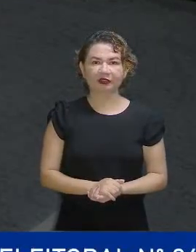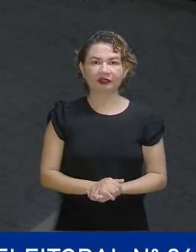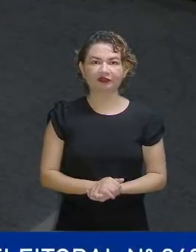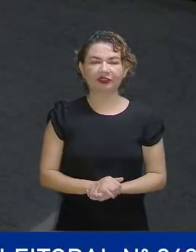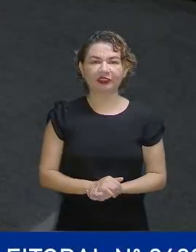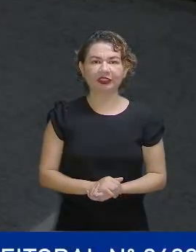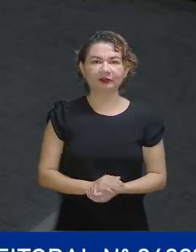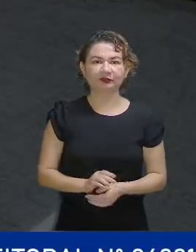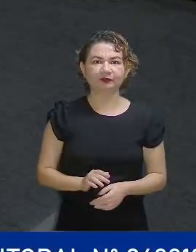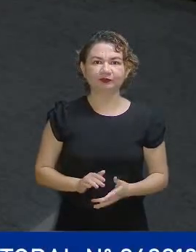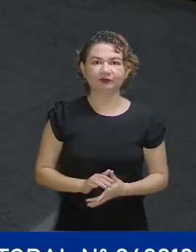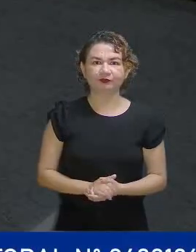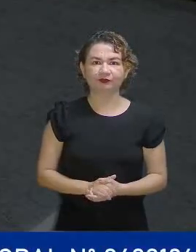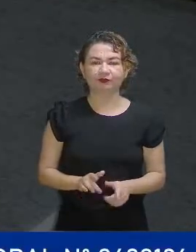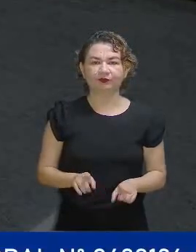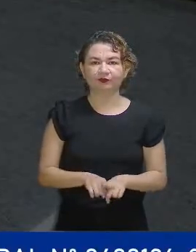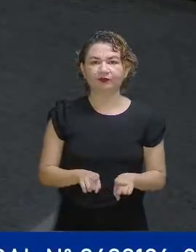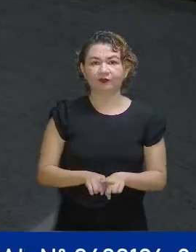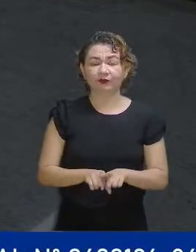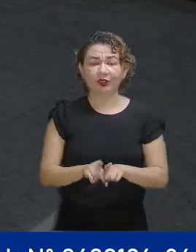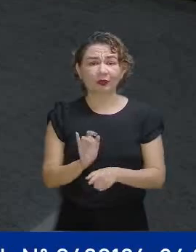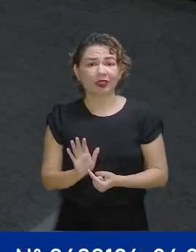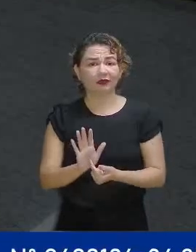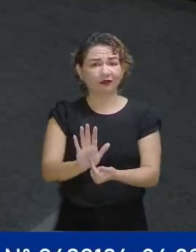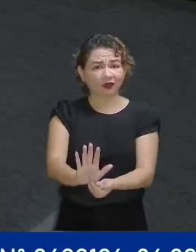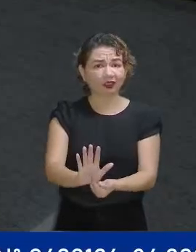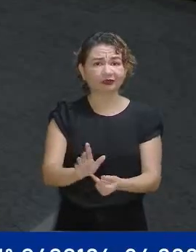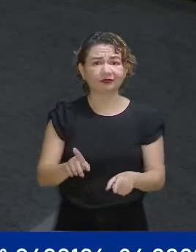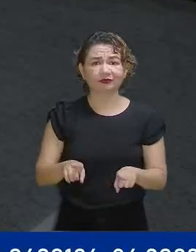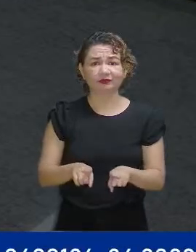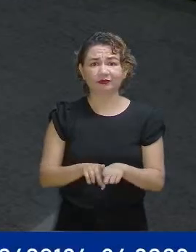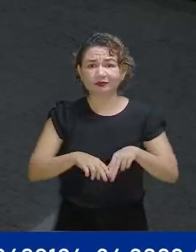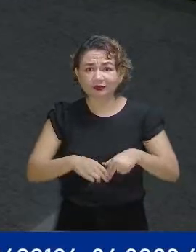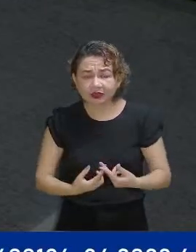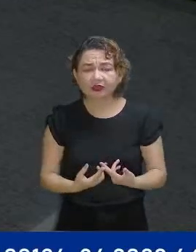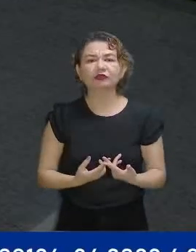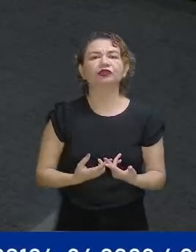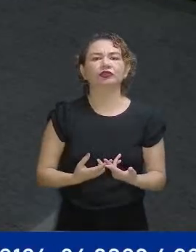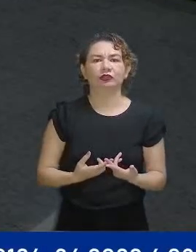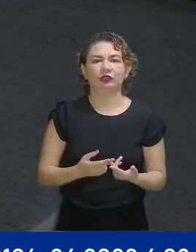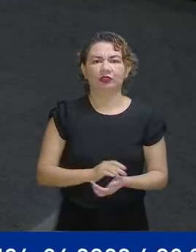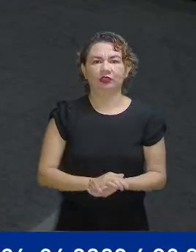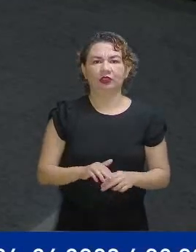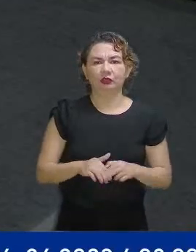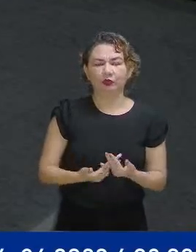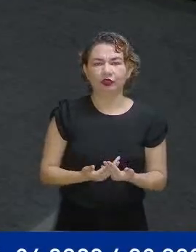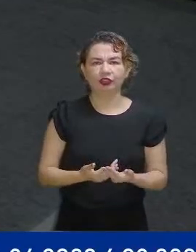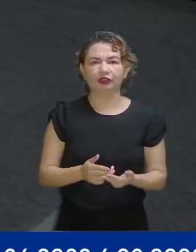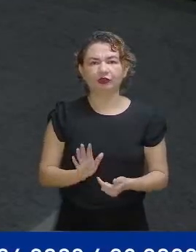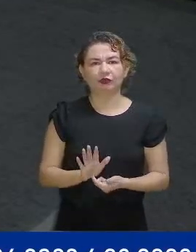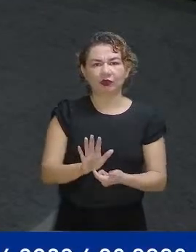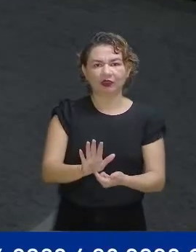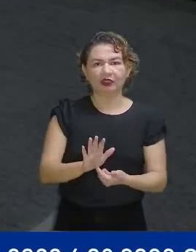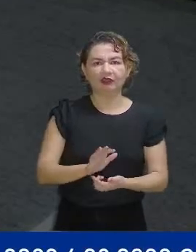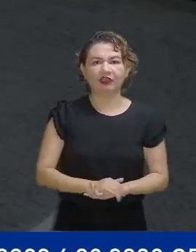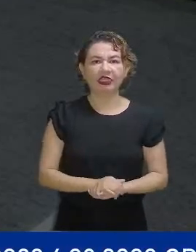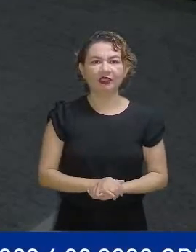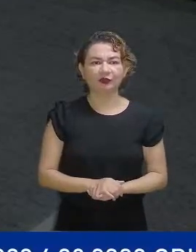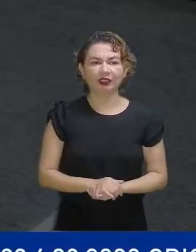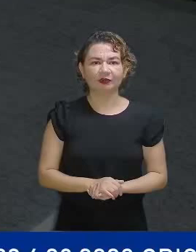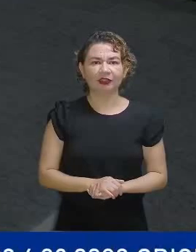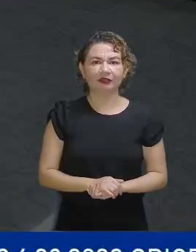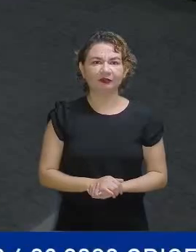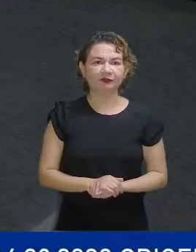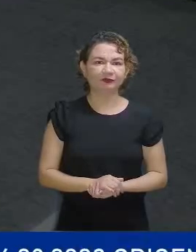juízo do magistrado sentenciante, demonstraram a ilicitude imputada nos autos. Diante do exposto, rejeito a preliminar